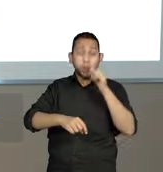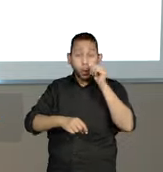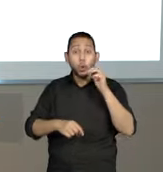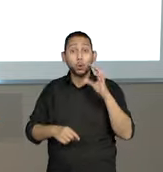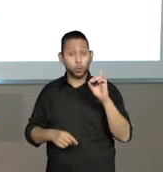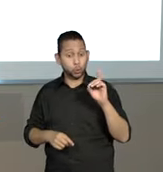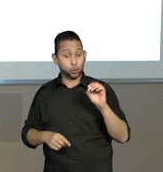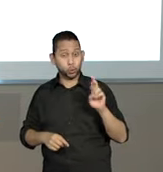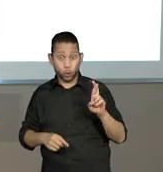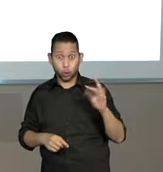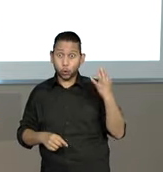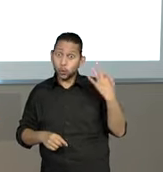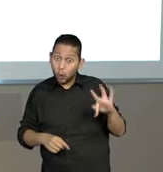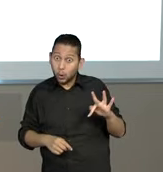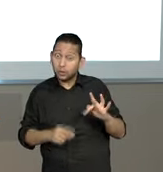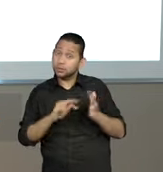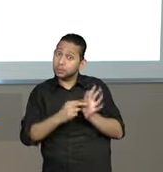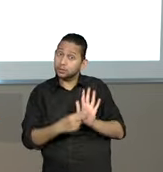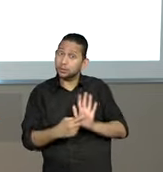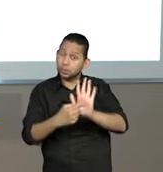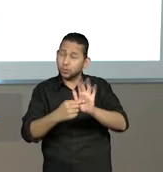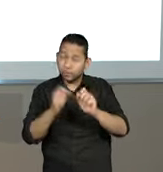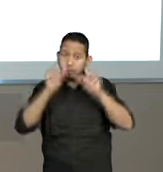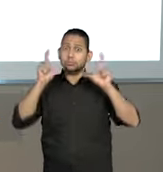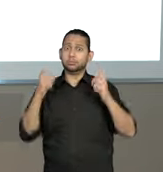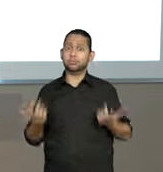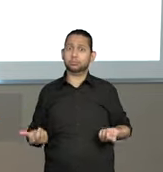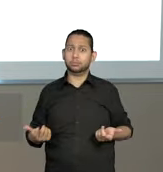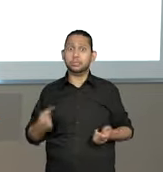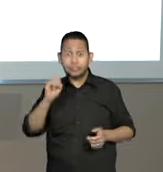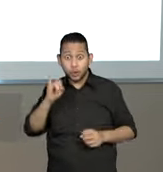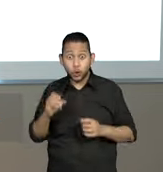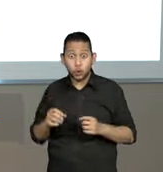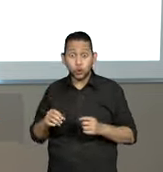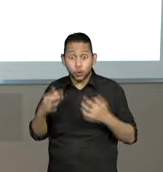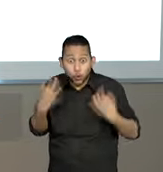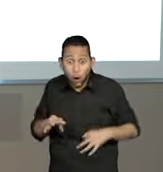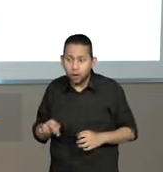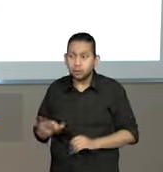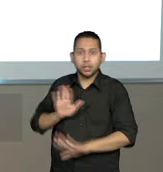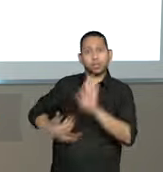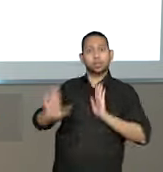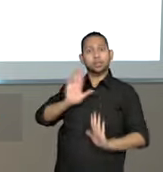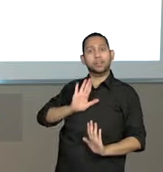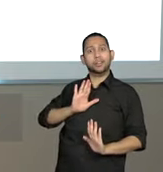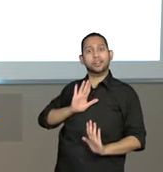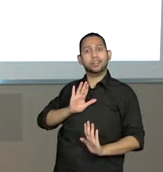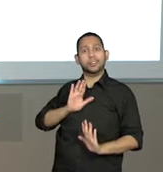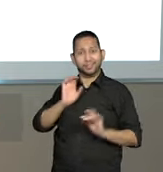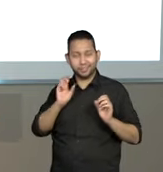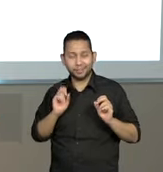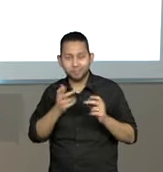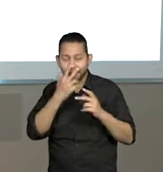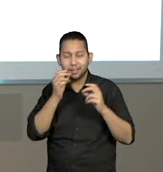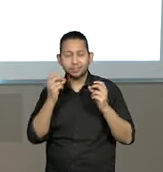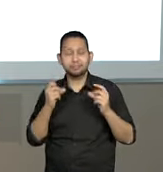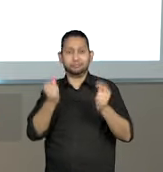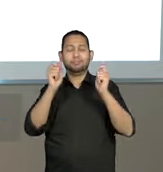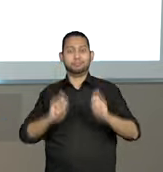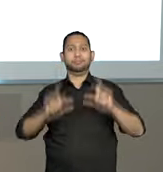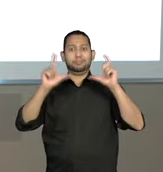dor, para que coisas mais graves não aconteçam com aquela pessoa.